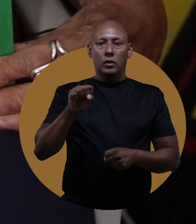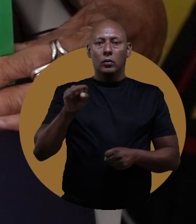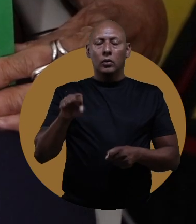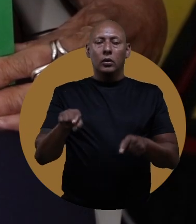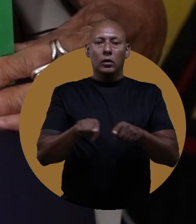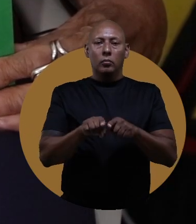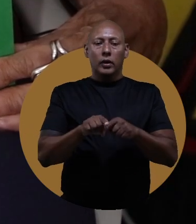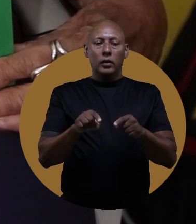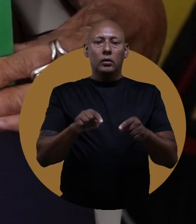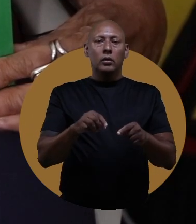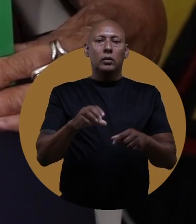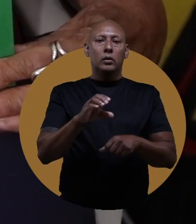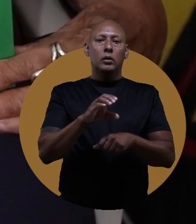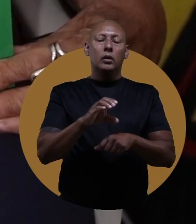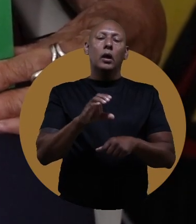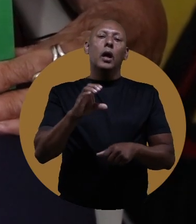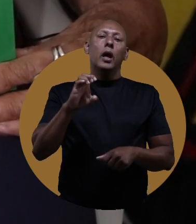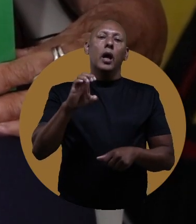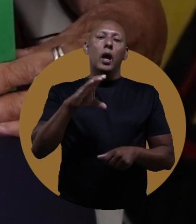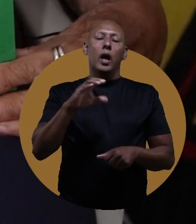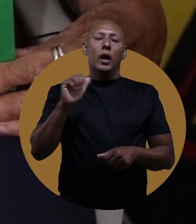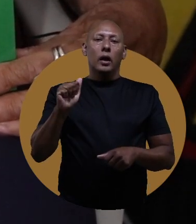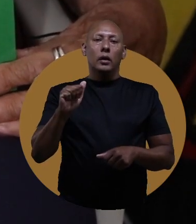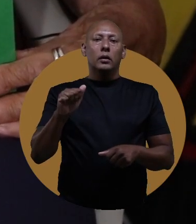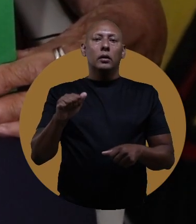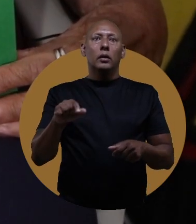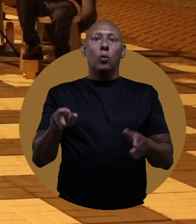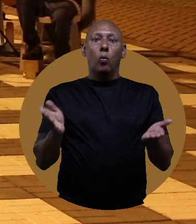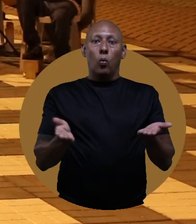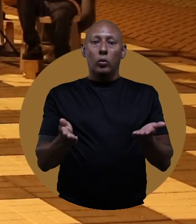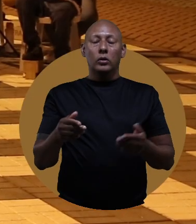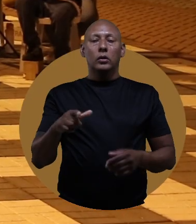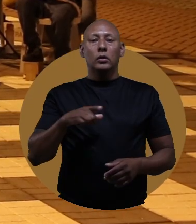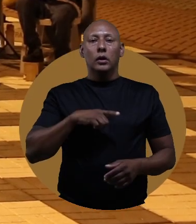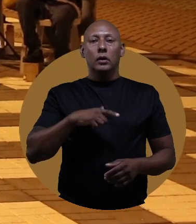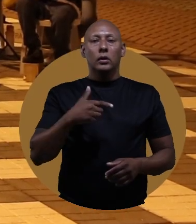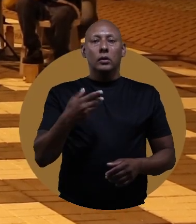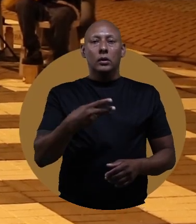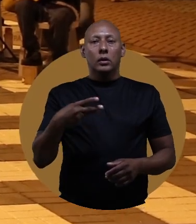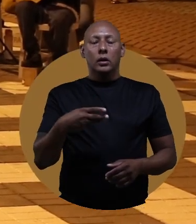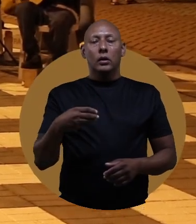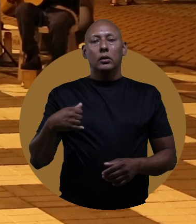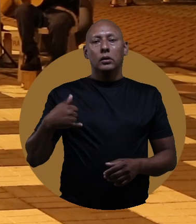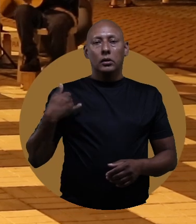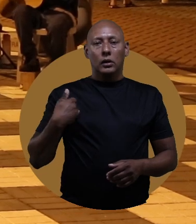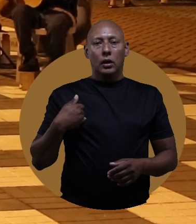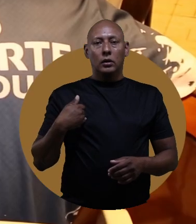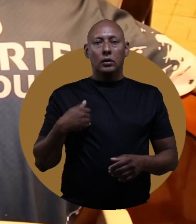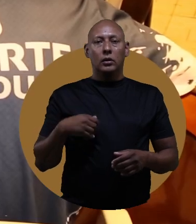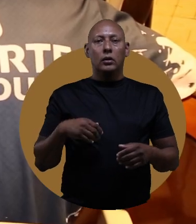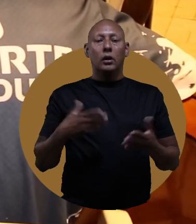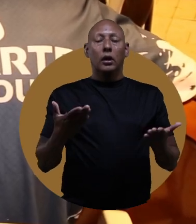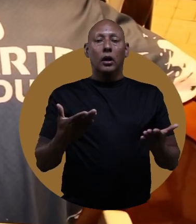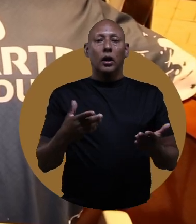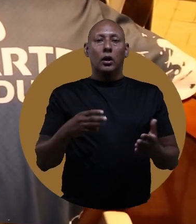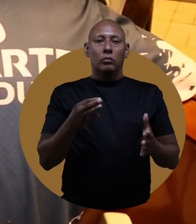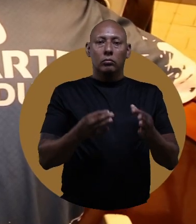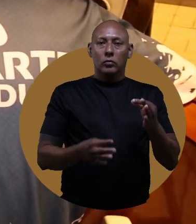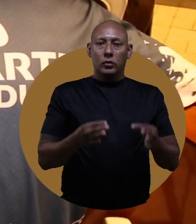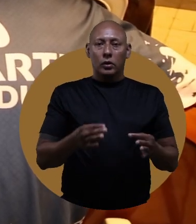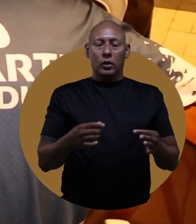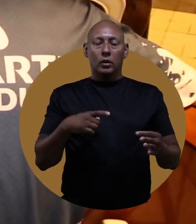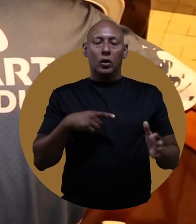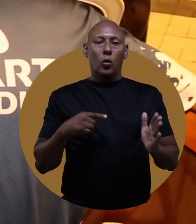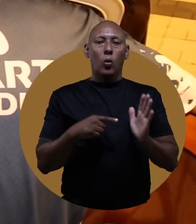no Estatuto da Criança e do Adolescente, que inclusive está fazendo 33 anos. O projeto Cadê os Nossos Direitos tem como